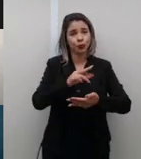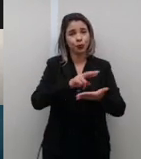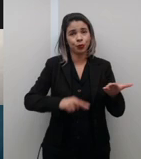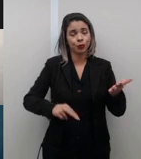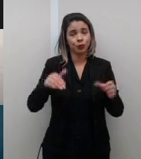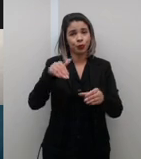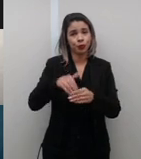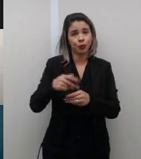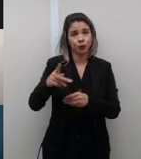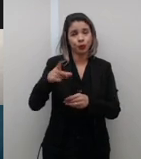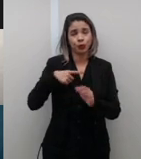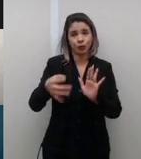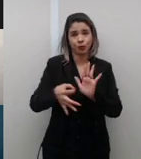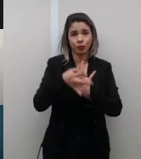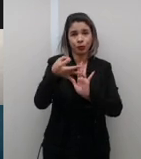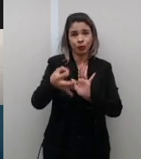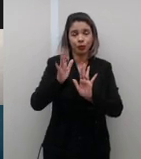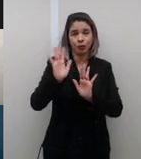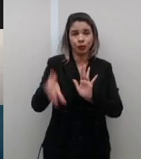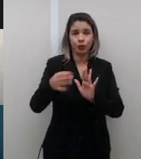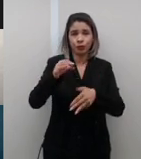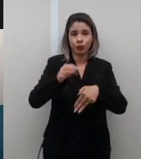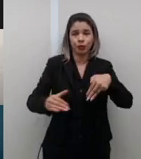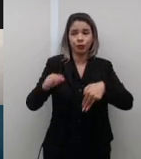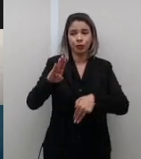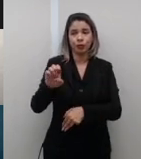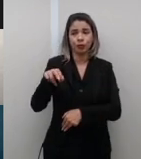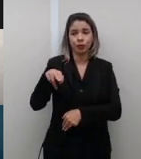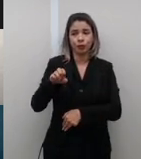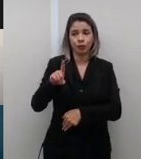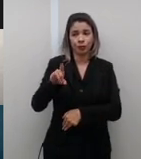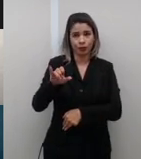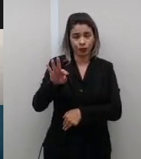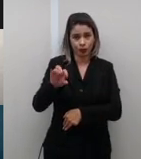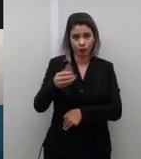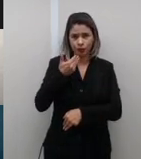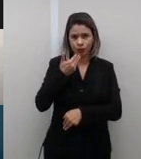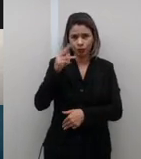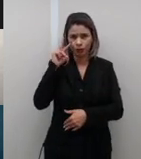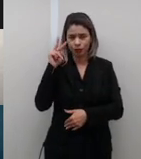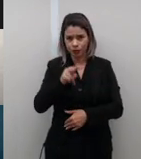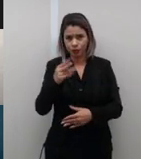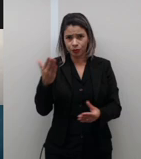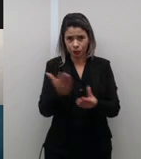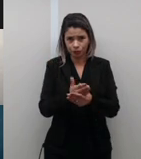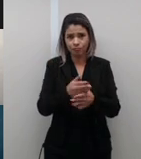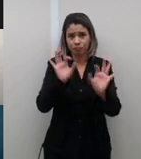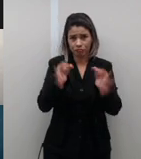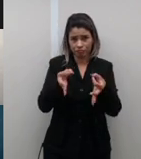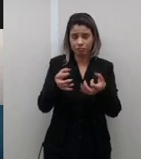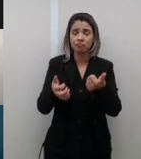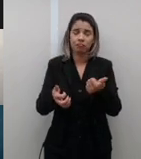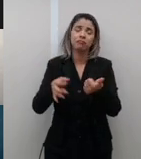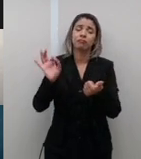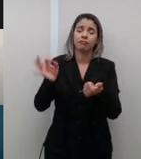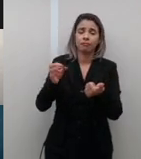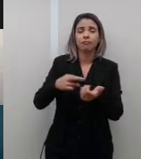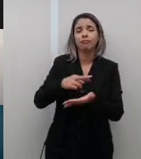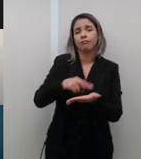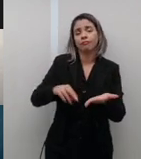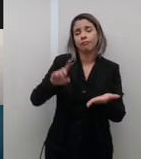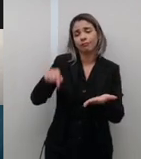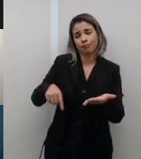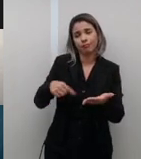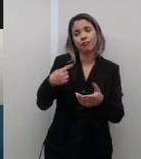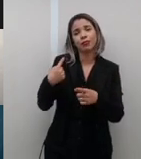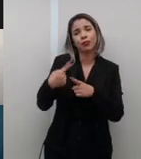destaque do ministro Benedito Gonçalves, no sentido de pedido de vista, é isso, ministro? Perfeito, foi com a relatora, a questão é justamente a impossibilidade de